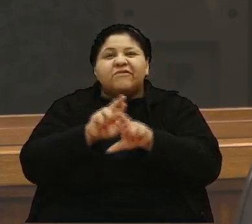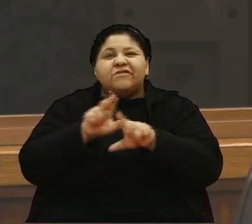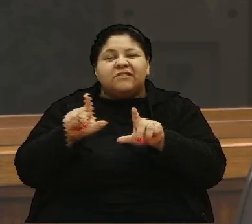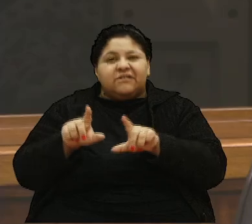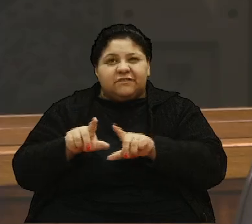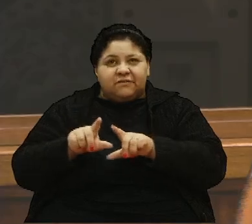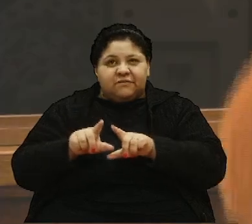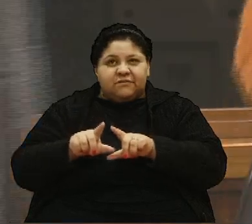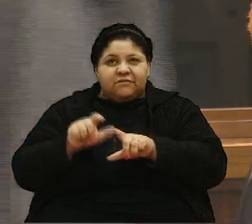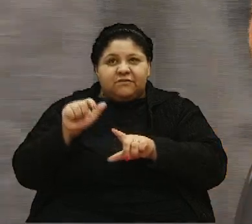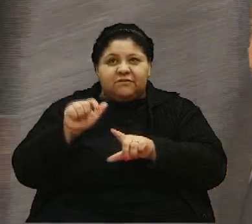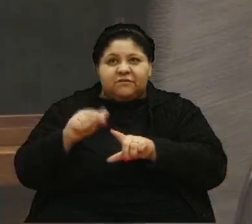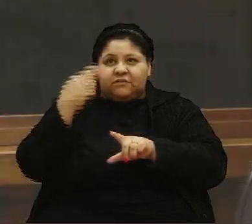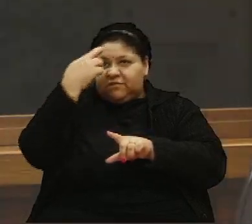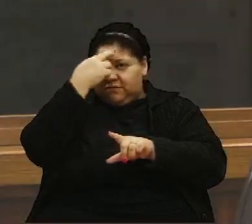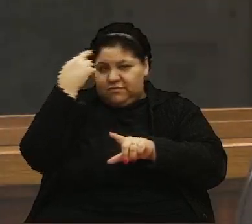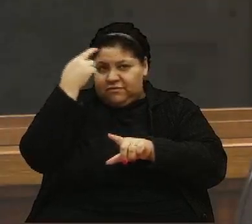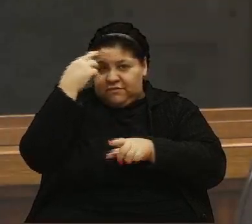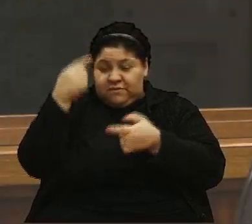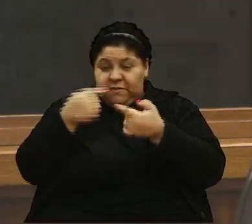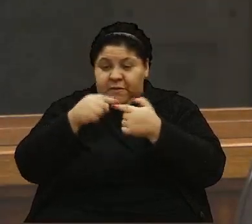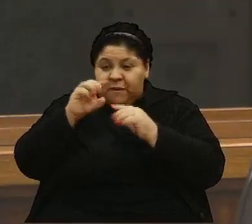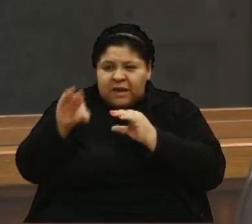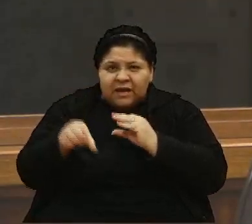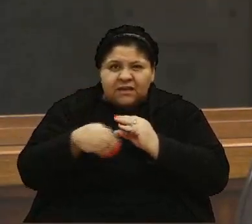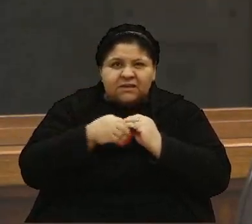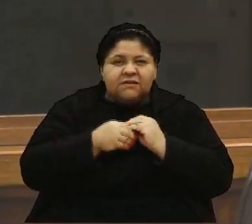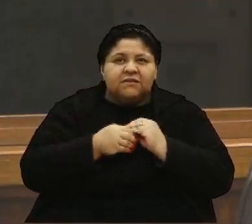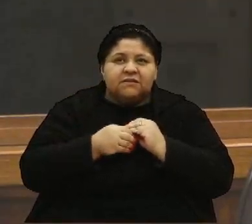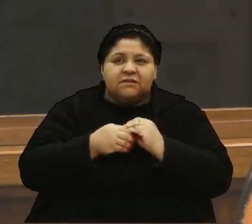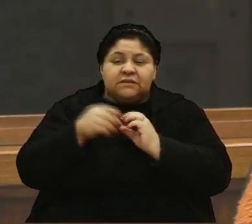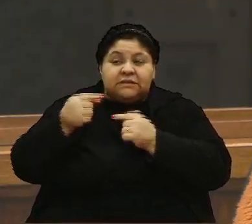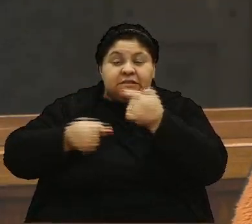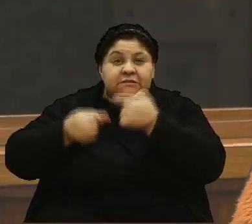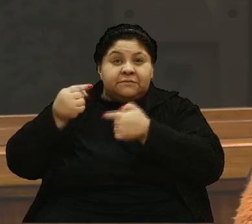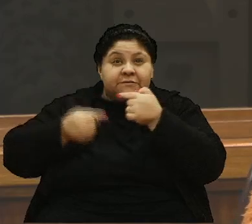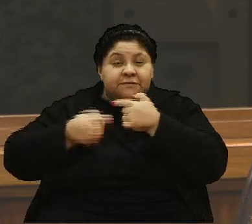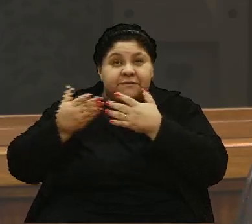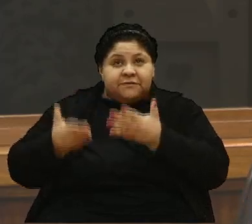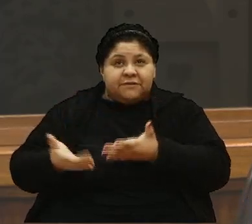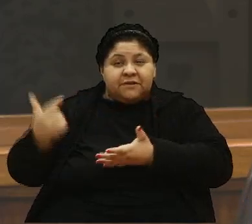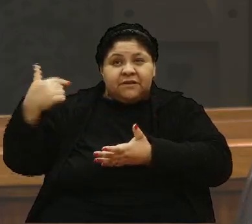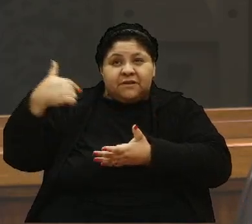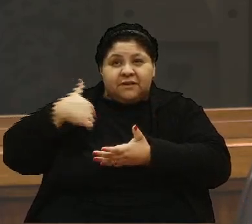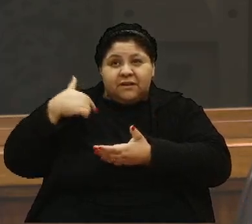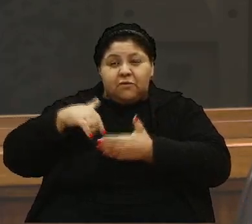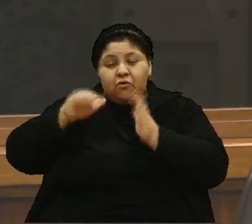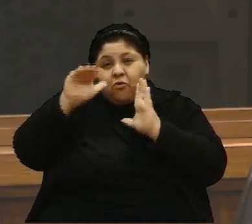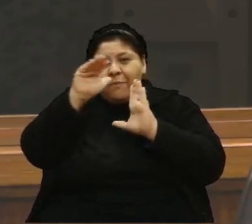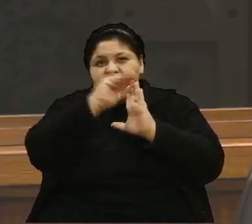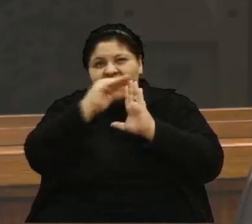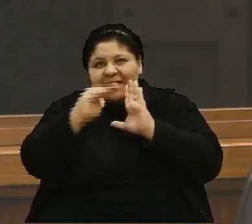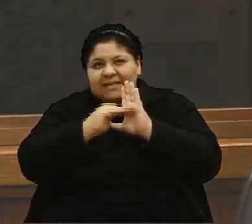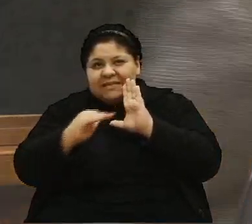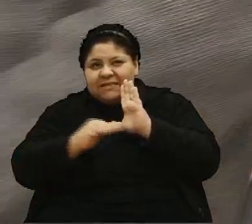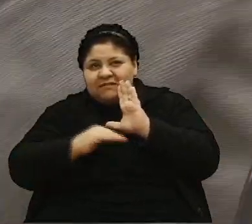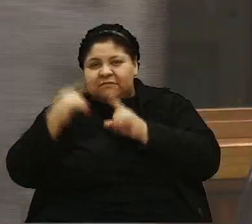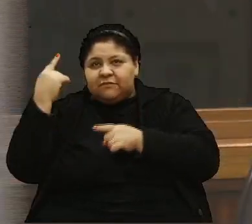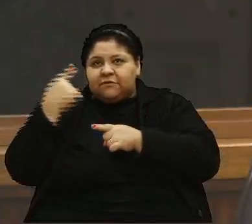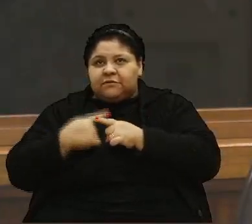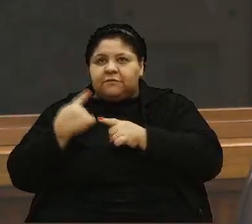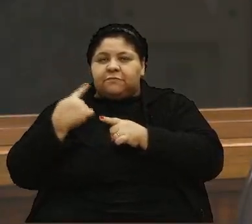do Rafael, mas que complementa este debate. Eu estou com uma lista aqui porque